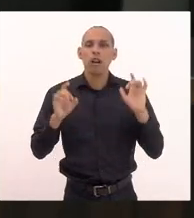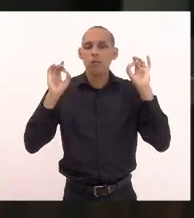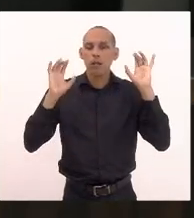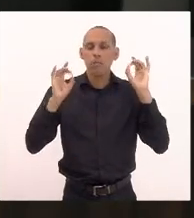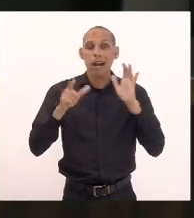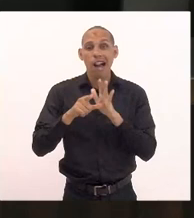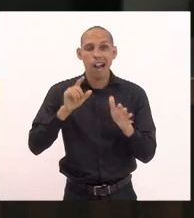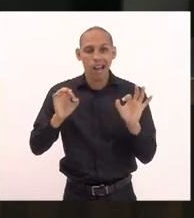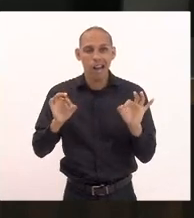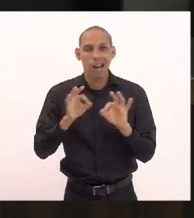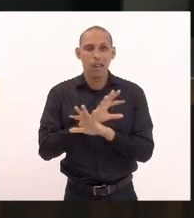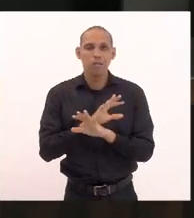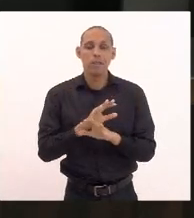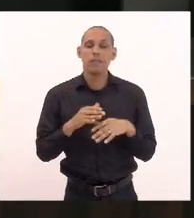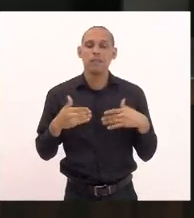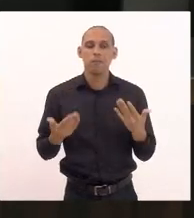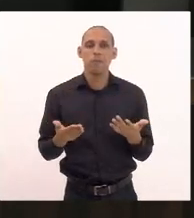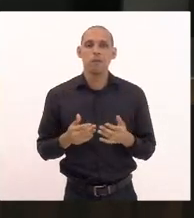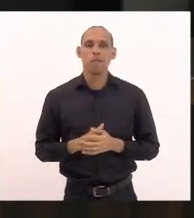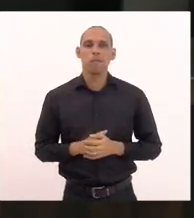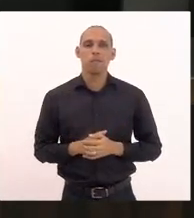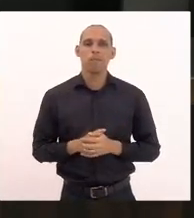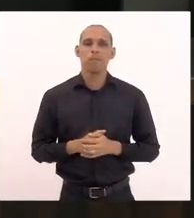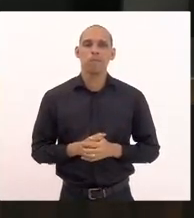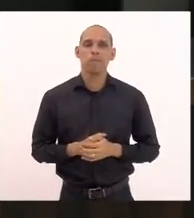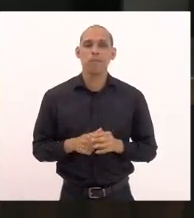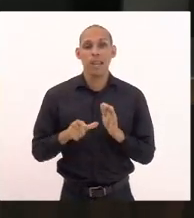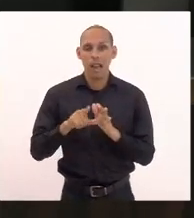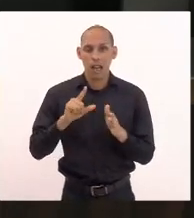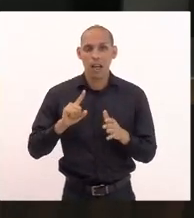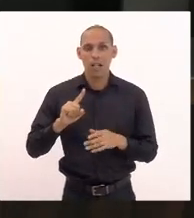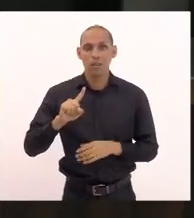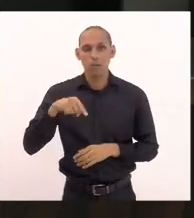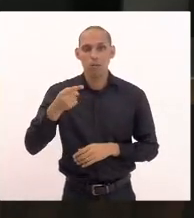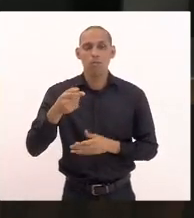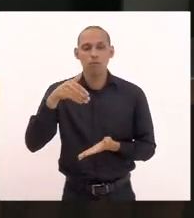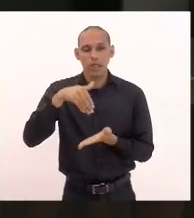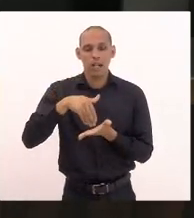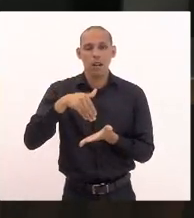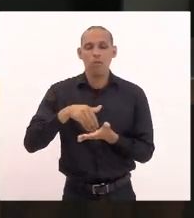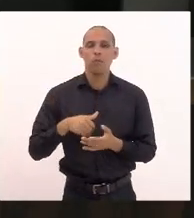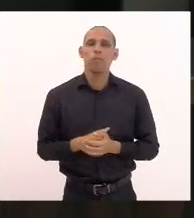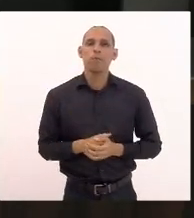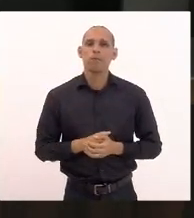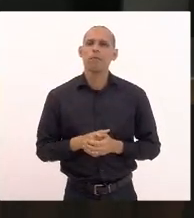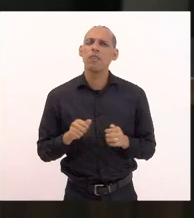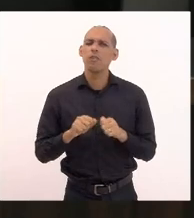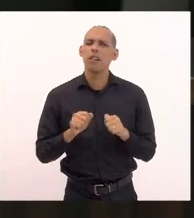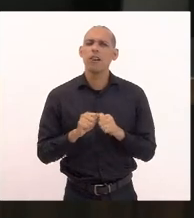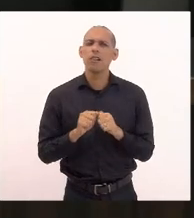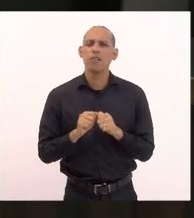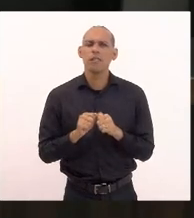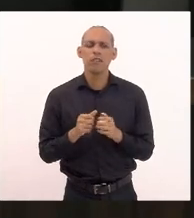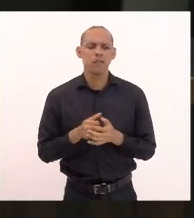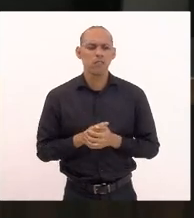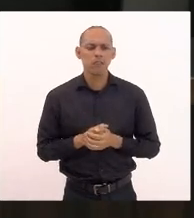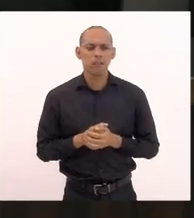encerrar. Então, antes de passarmos ao expediente final, fazer assim um breve